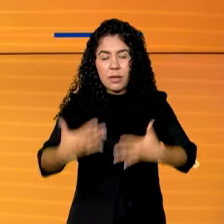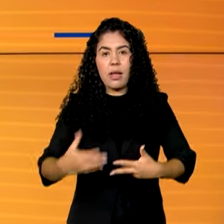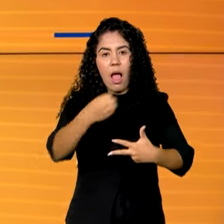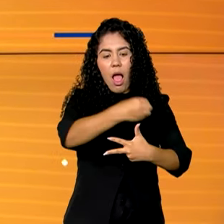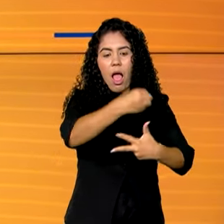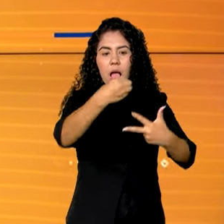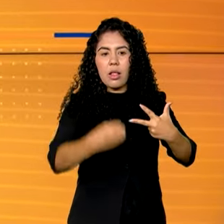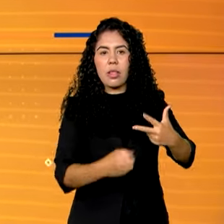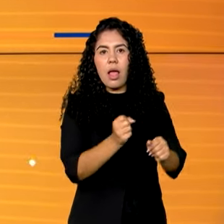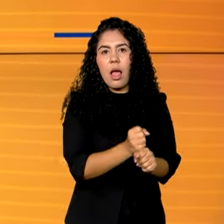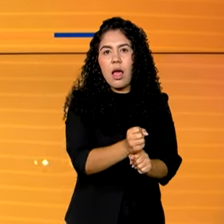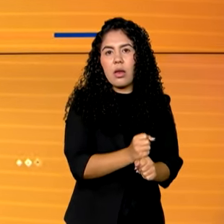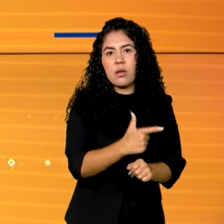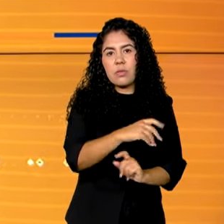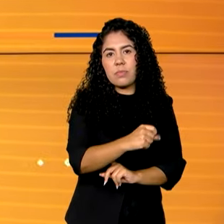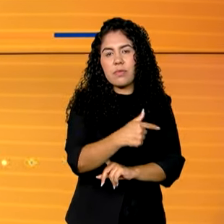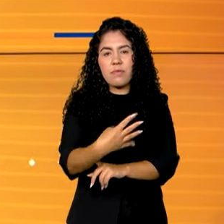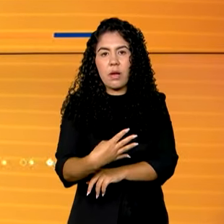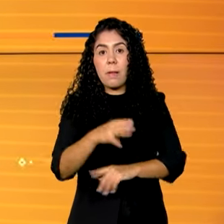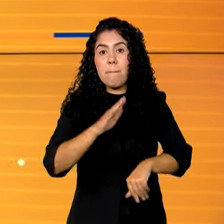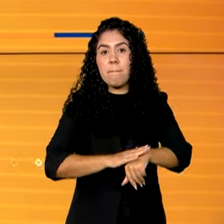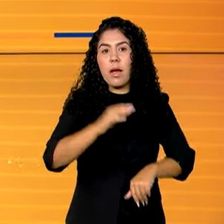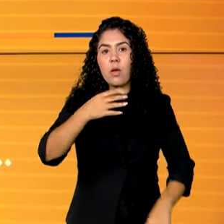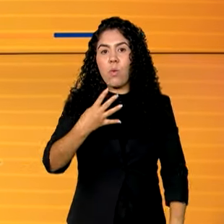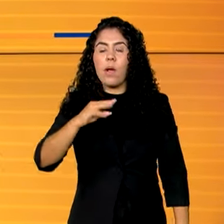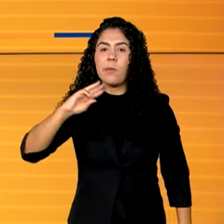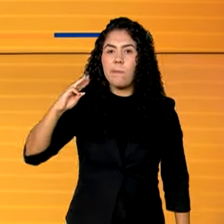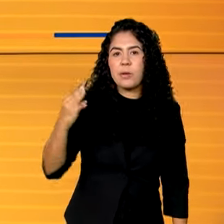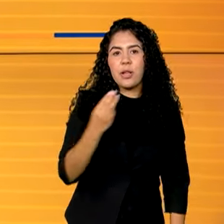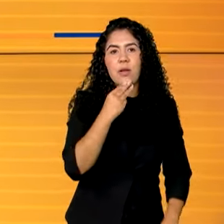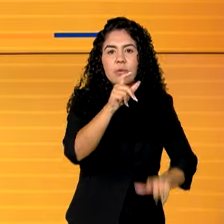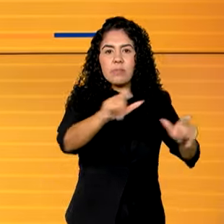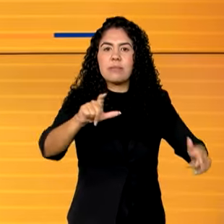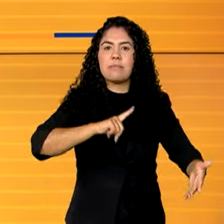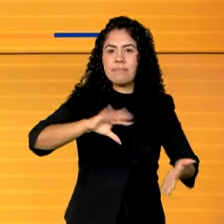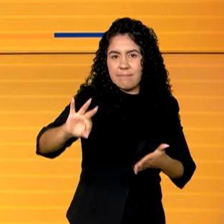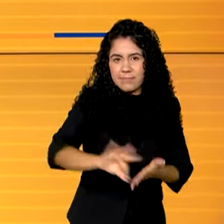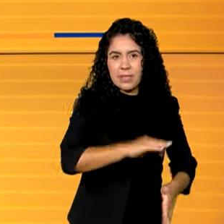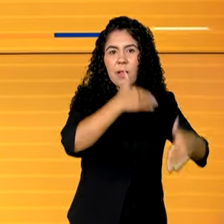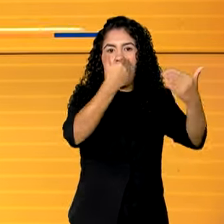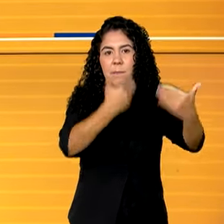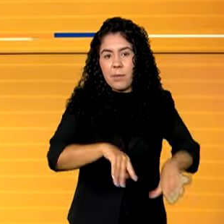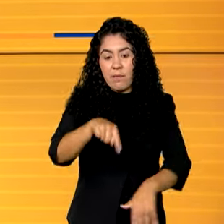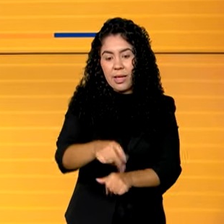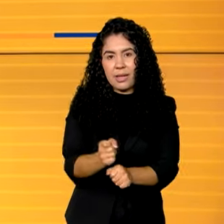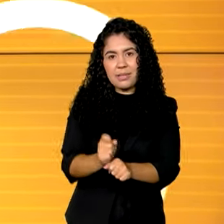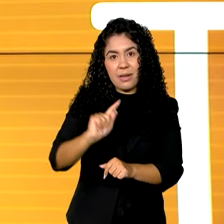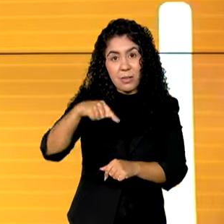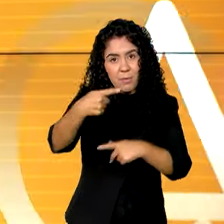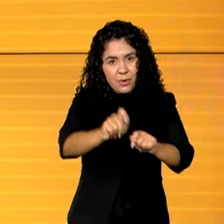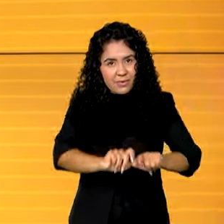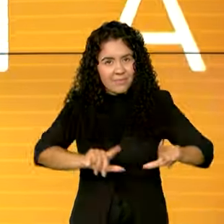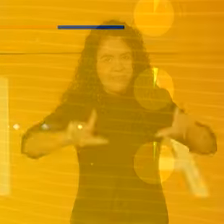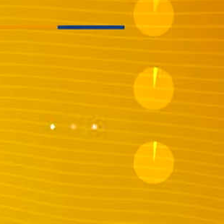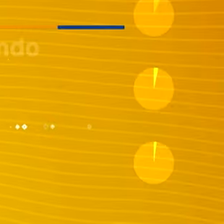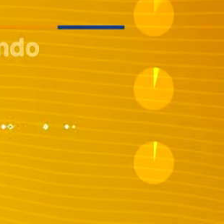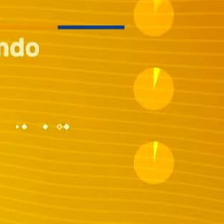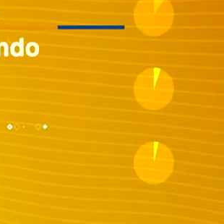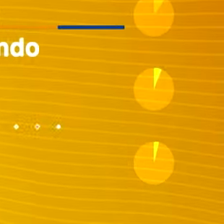2024 mais de 4 milhões de pessoas estão inscritas para o exame este ano a gente volta já